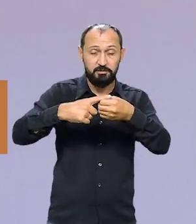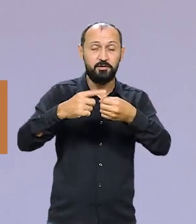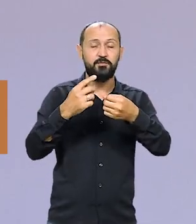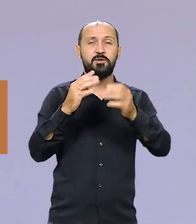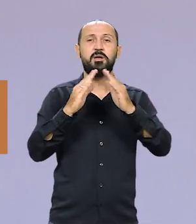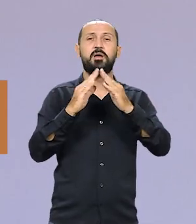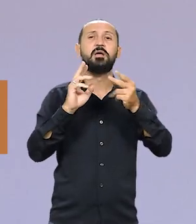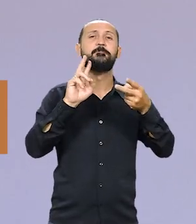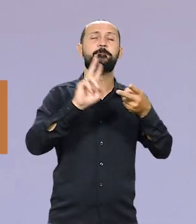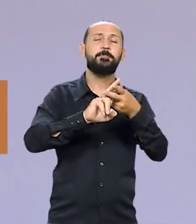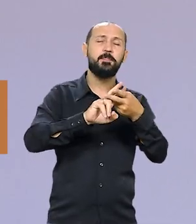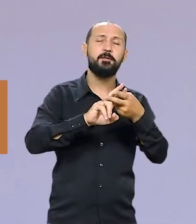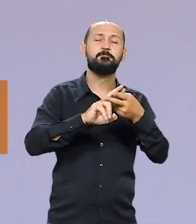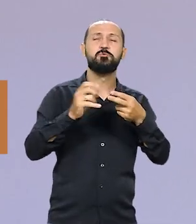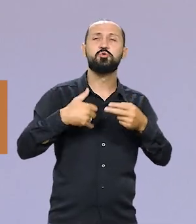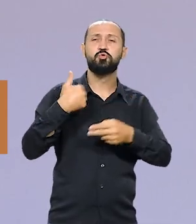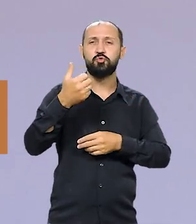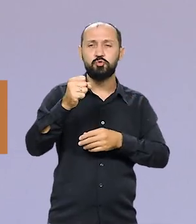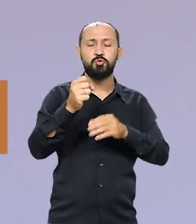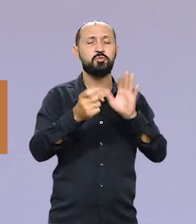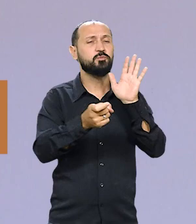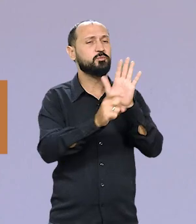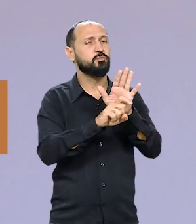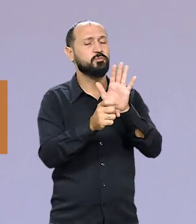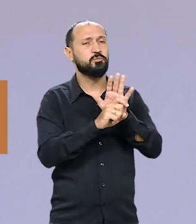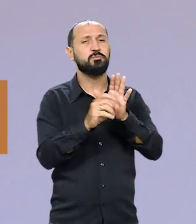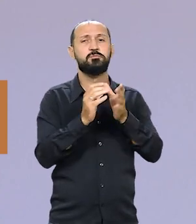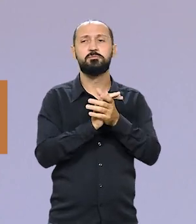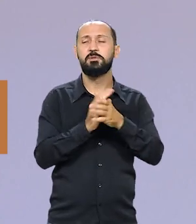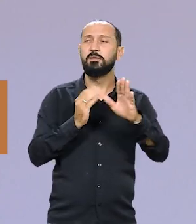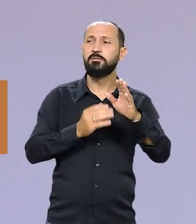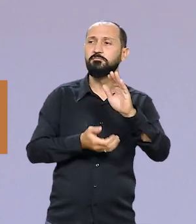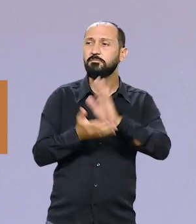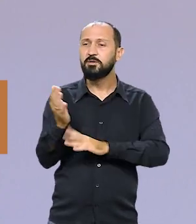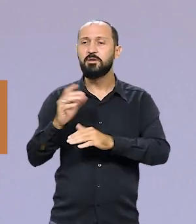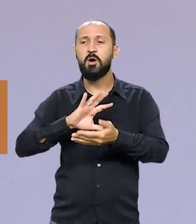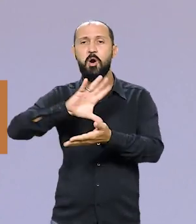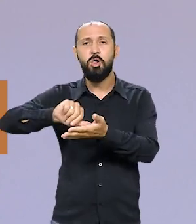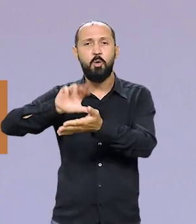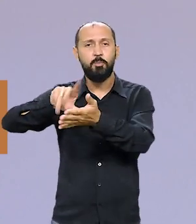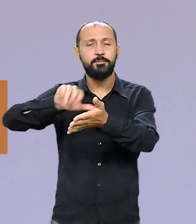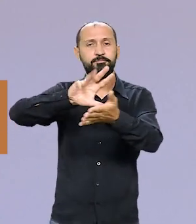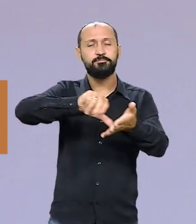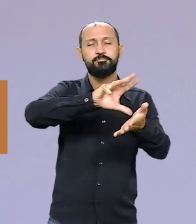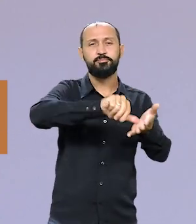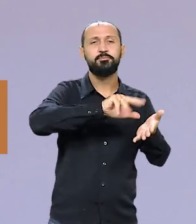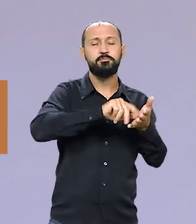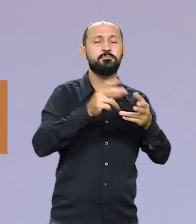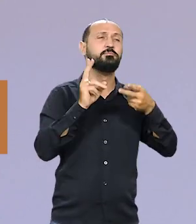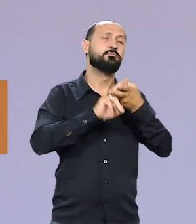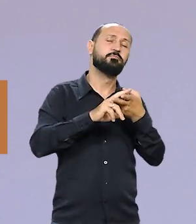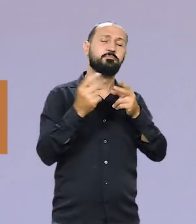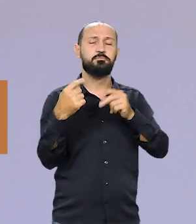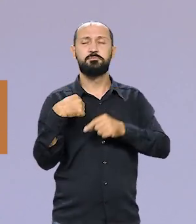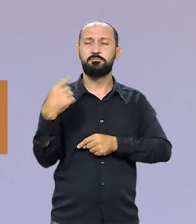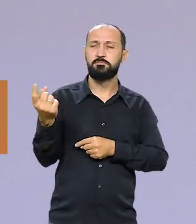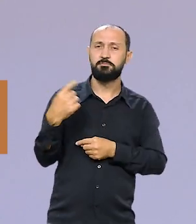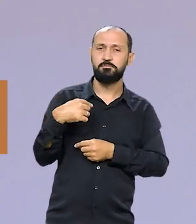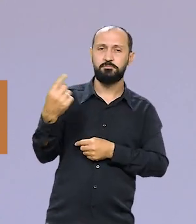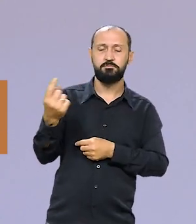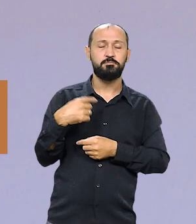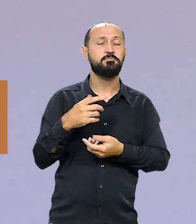presídio, 18 anos, usuário de droga. Né? E ele cometia furtos, ele saía, cometia furtos, né? E ia preso, vivia nessa